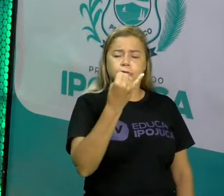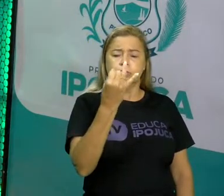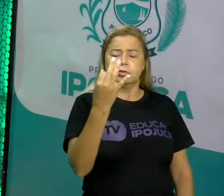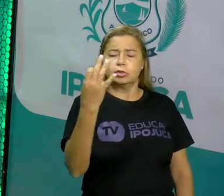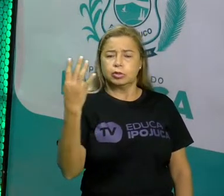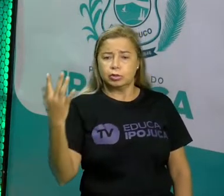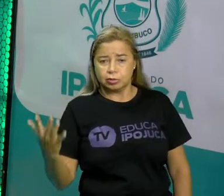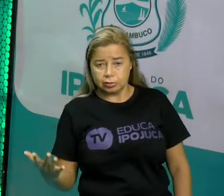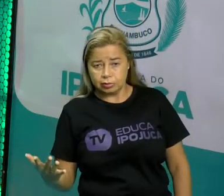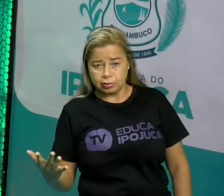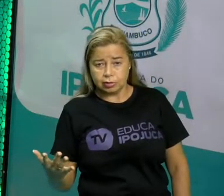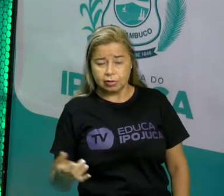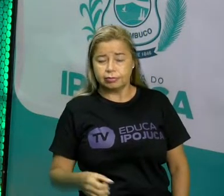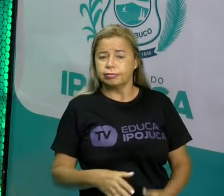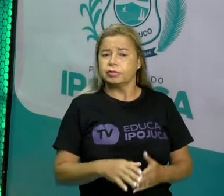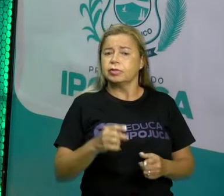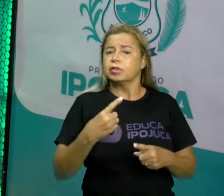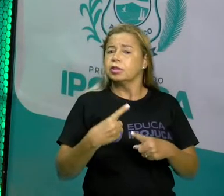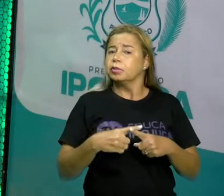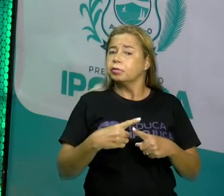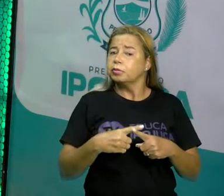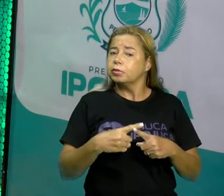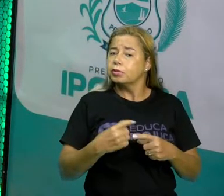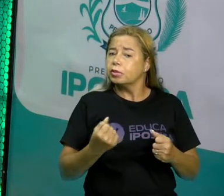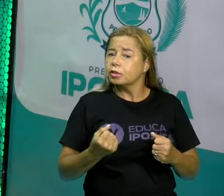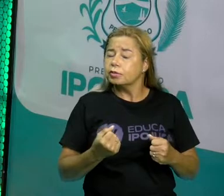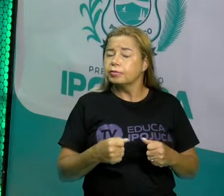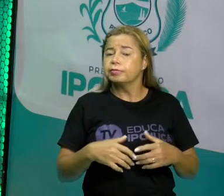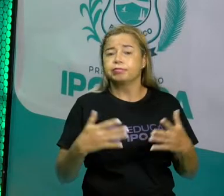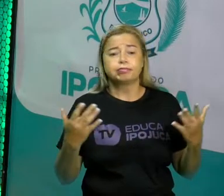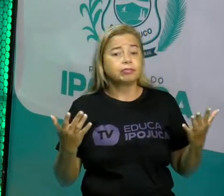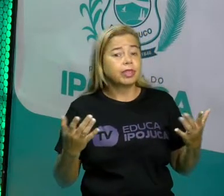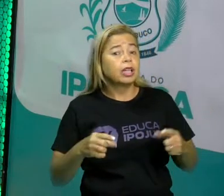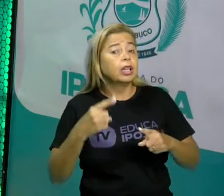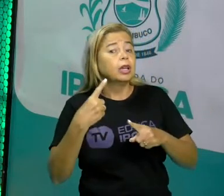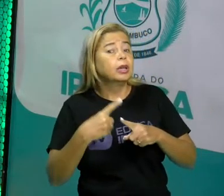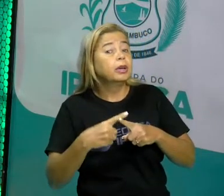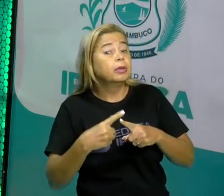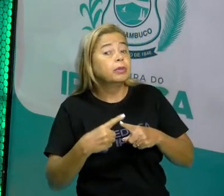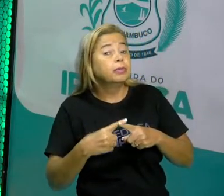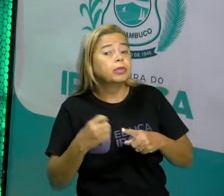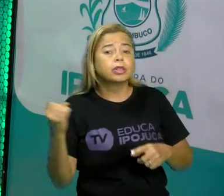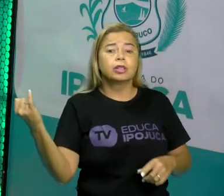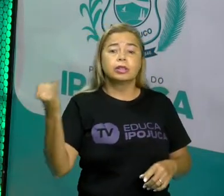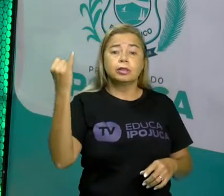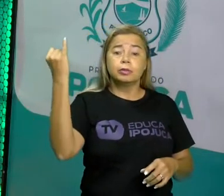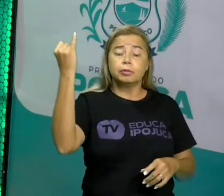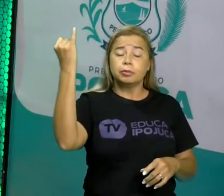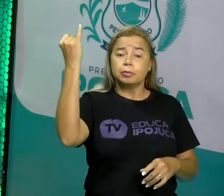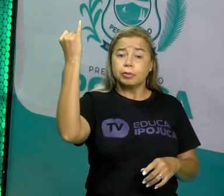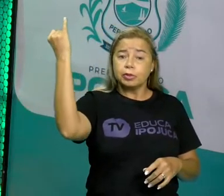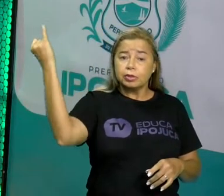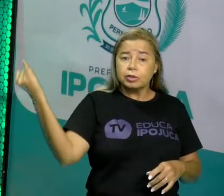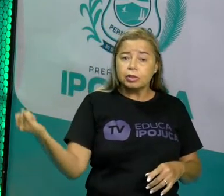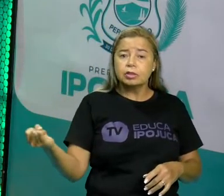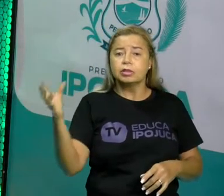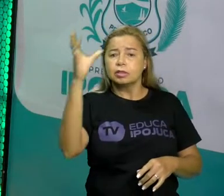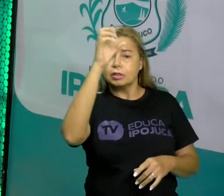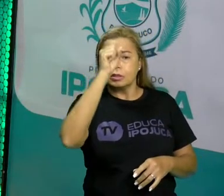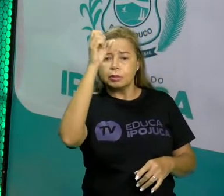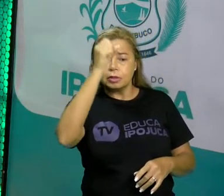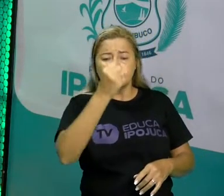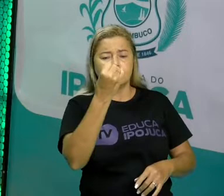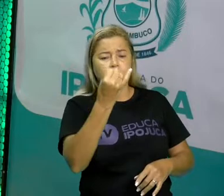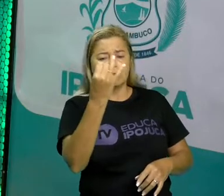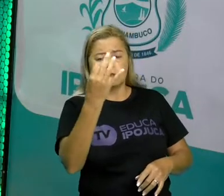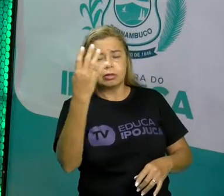Porque é importante você entender no nosso quarto ano, eu sei contar até quanto, para ajudar você a fazer